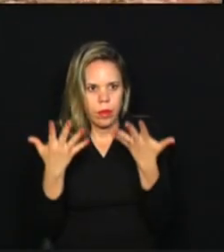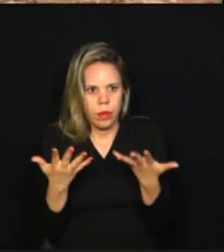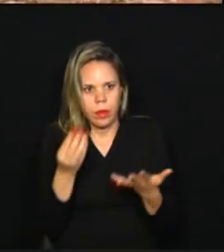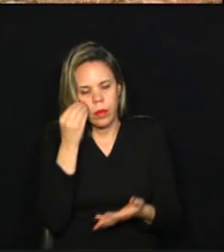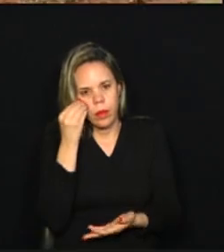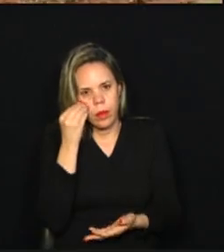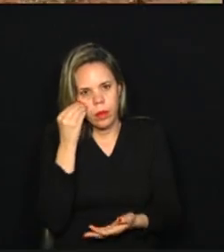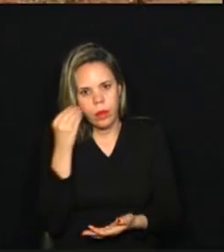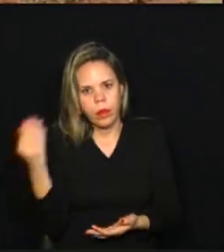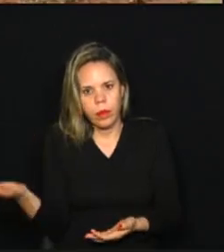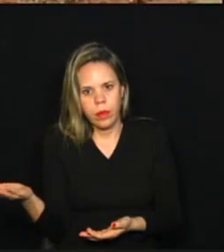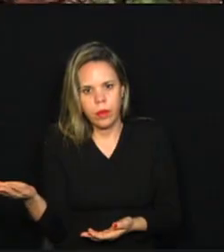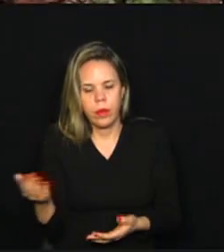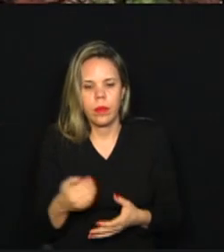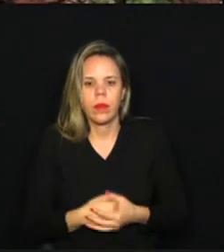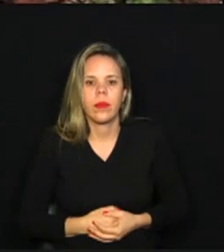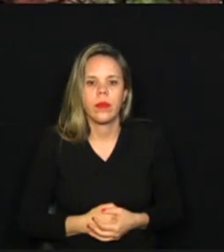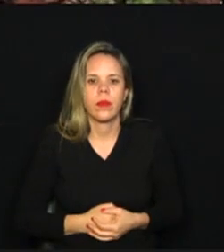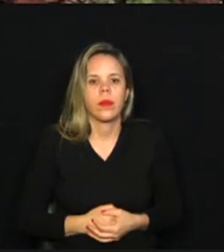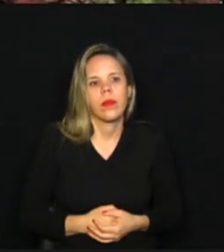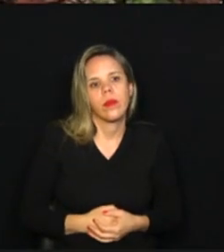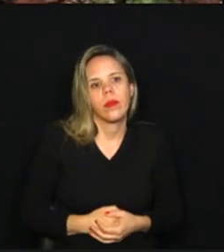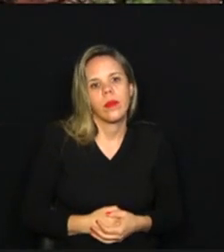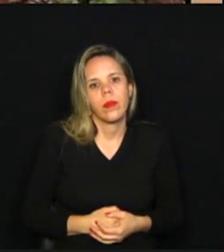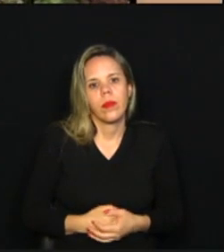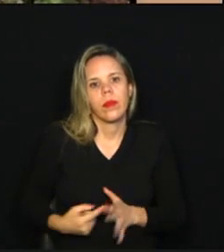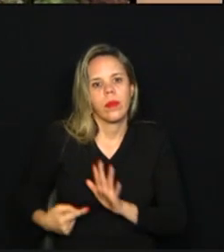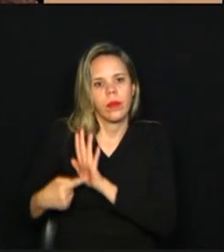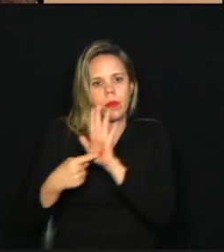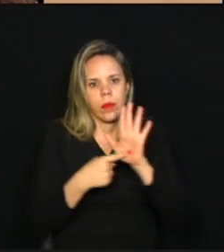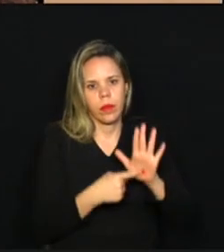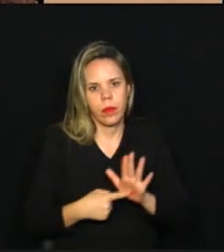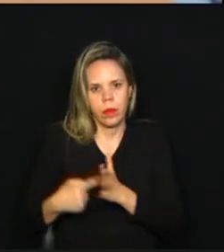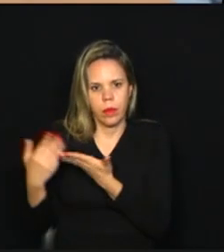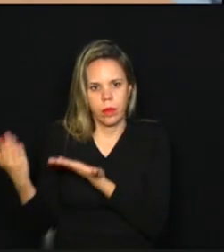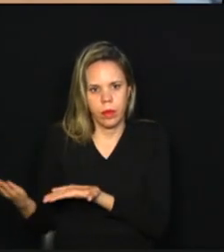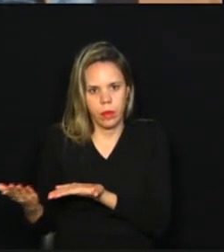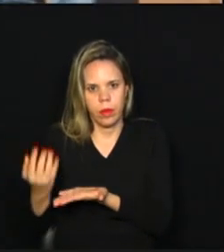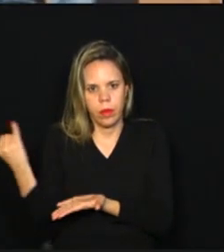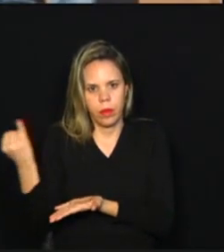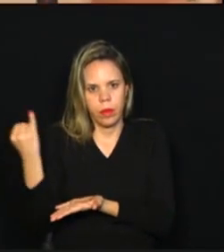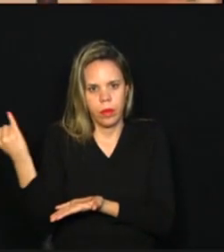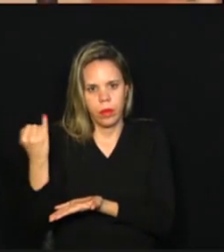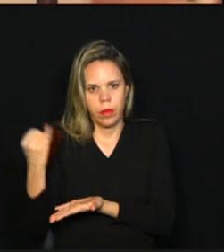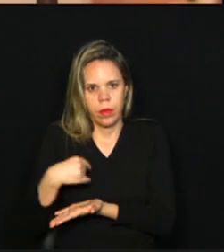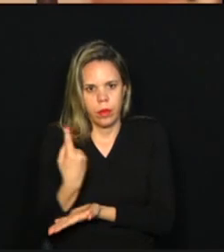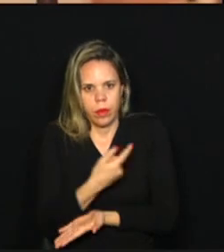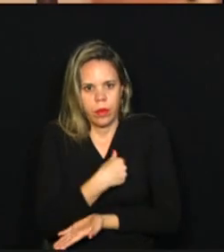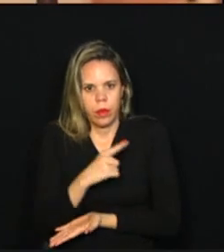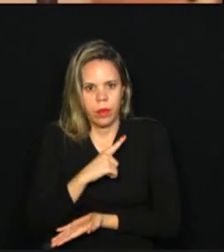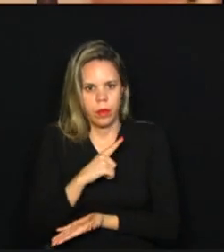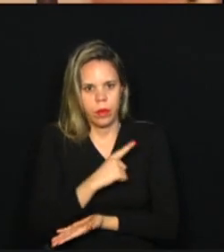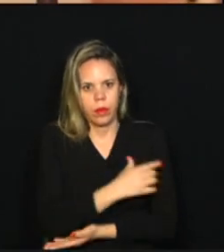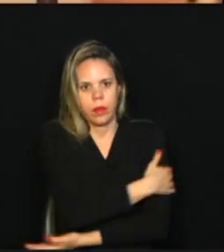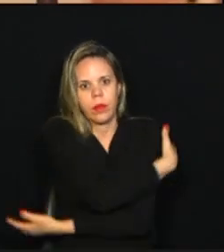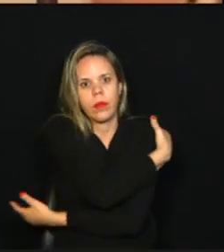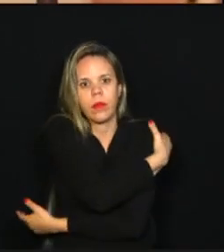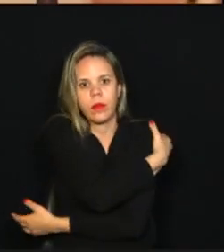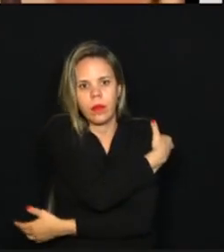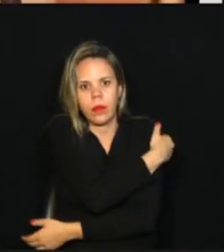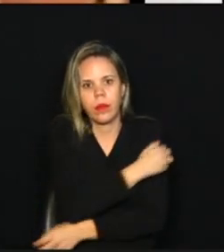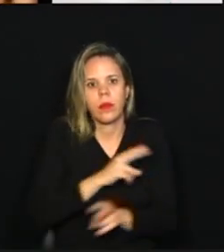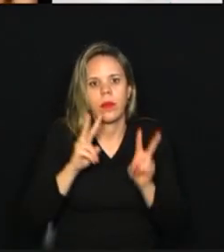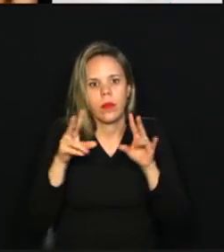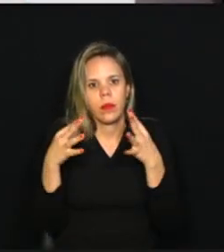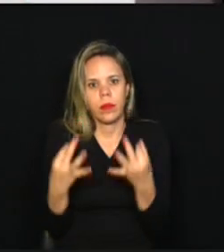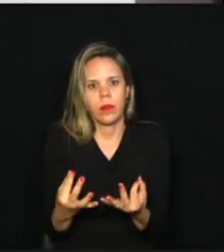testagem. Então, aqui mostrando um pouquinho da importância da gente ter esse olhar,